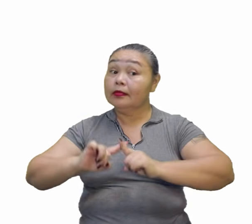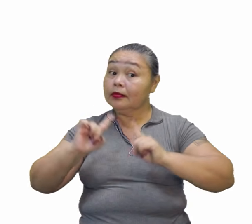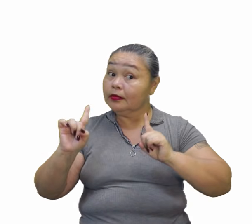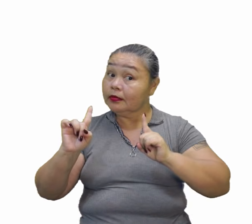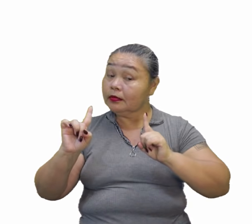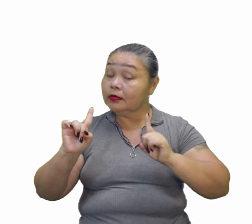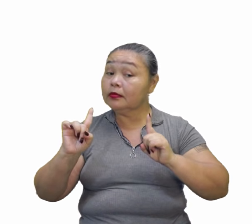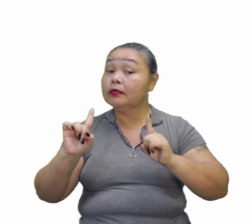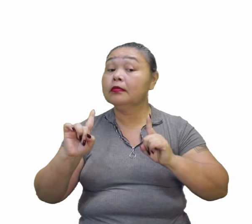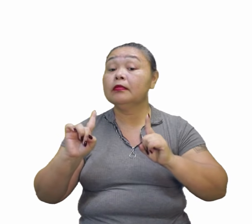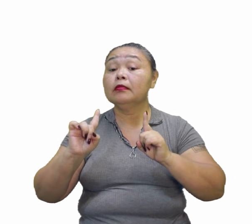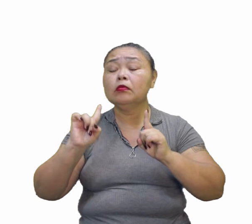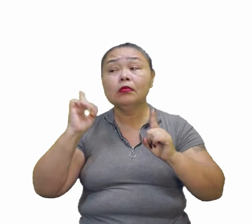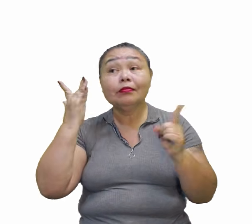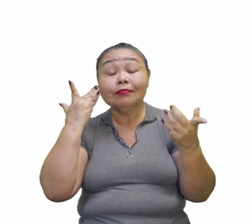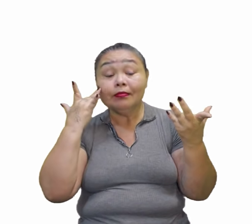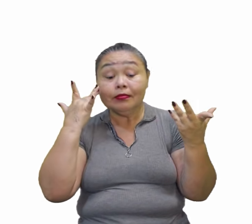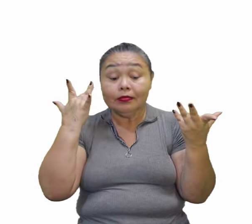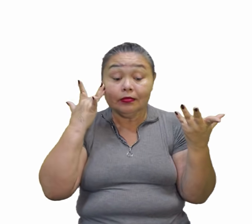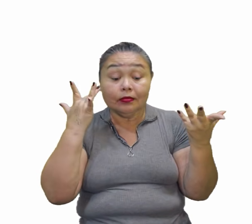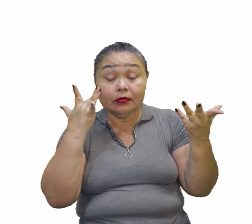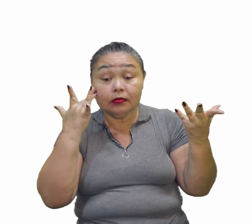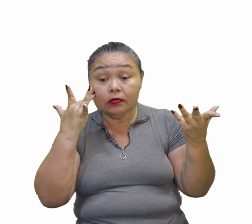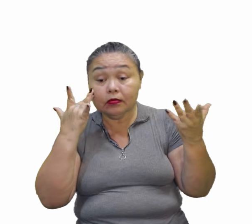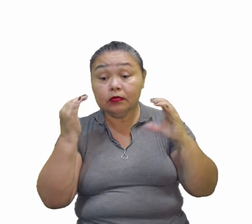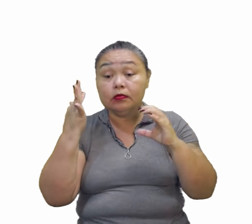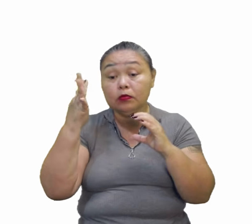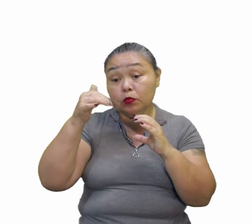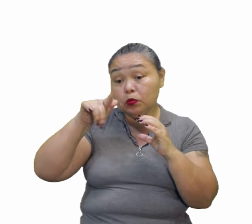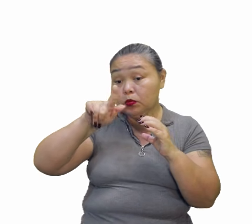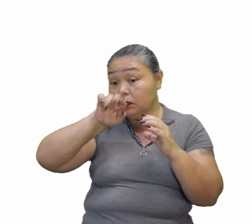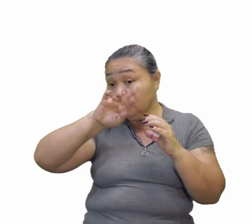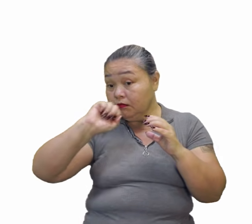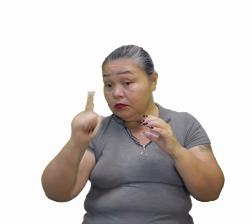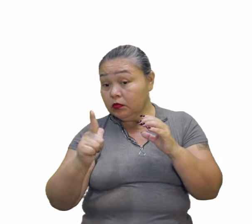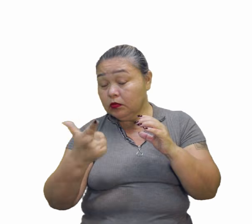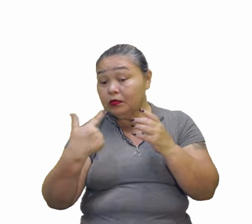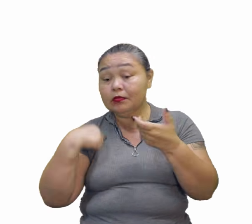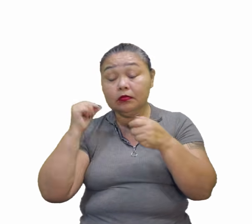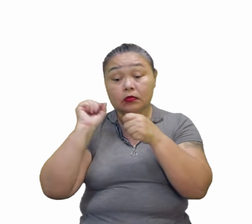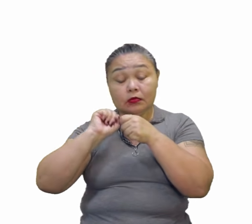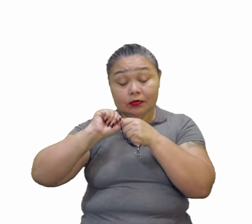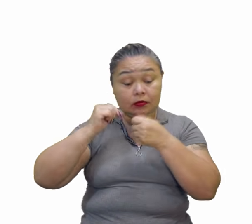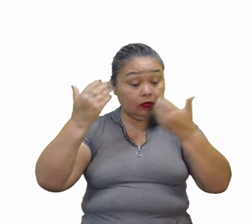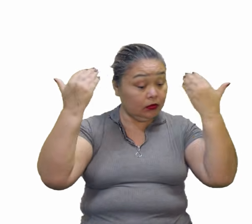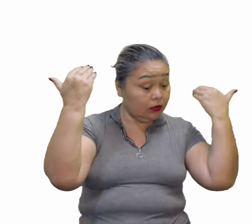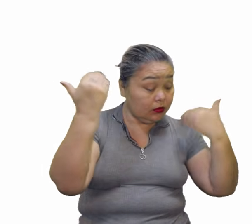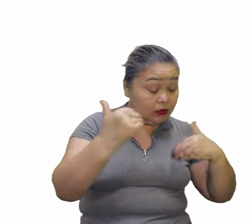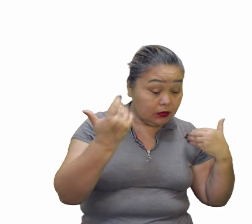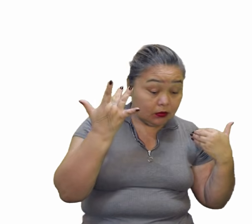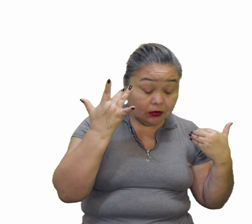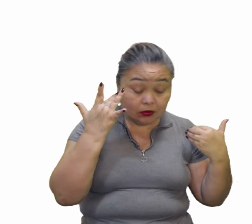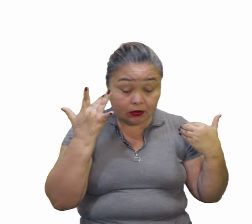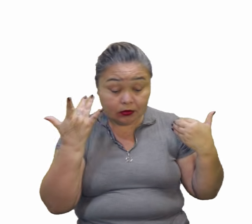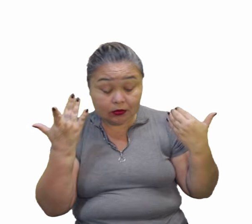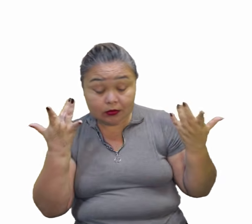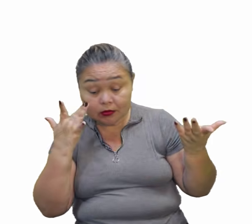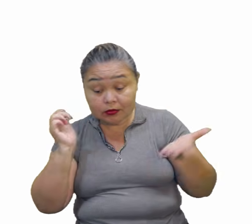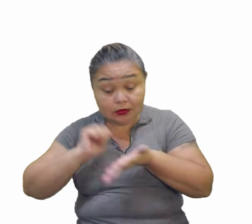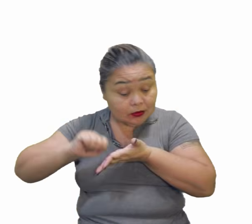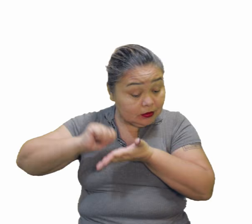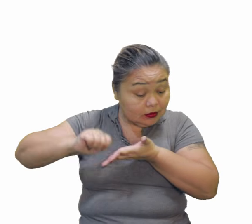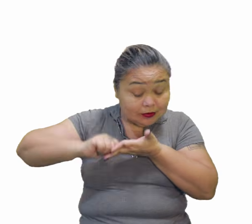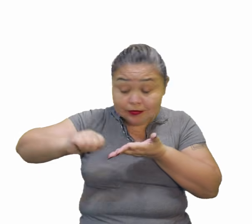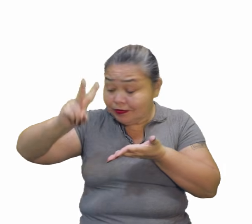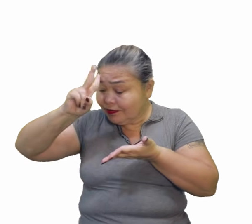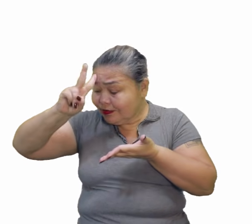Mas caso você não tenha domínio das fórmulas gerais, tá fazendo uma prova, não tá com essa